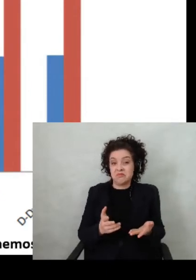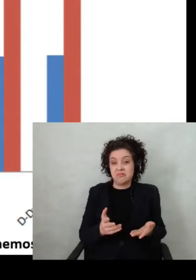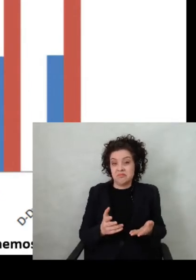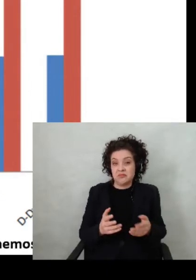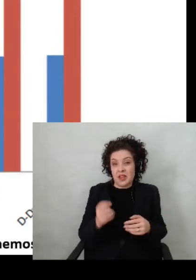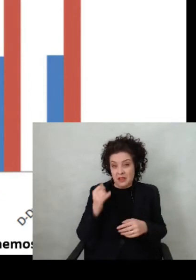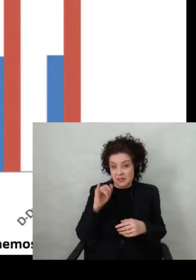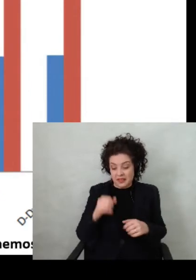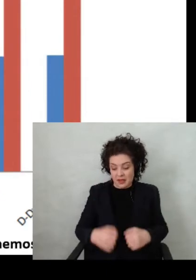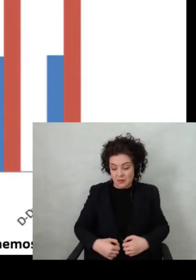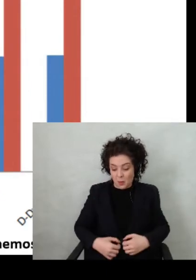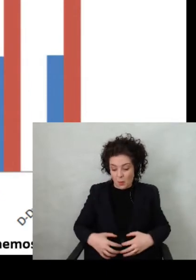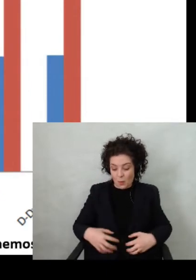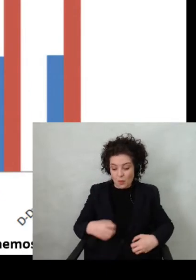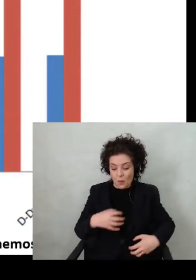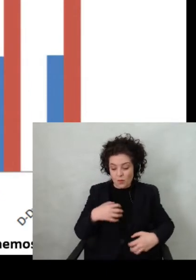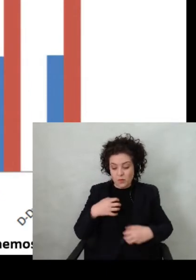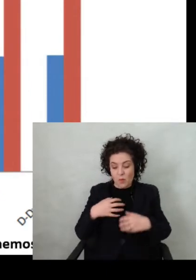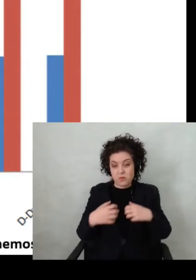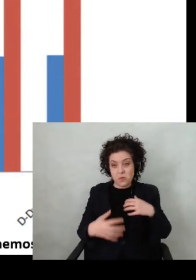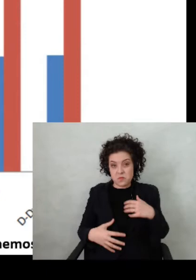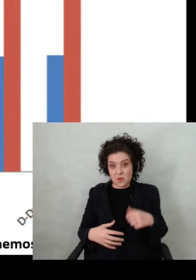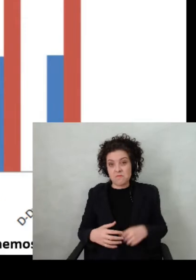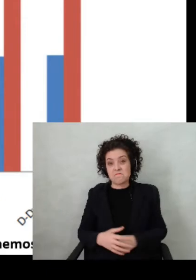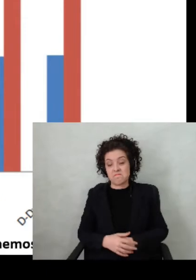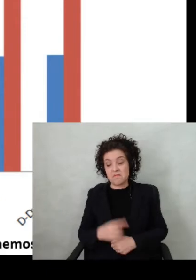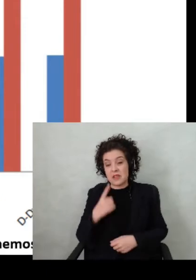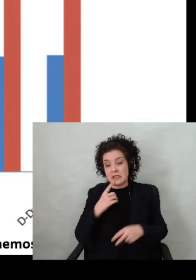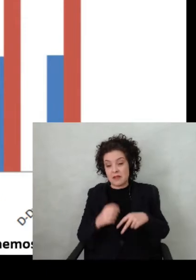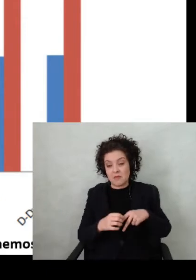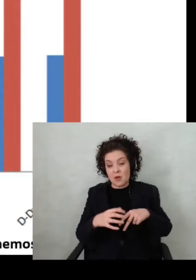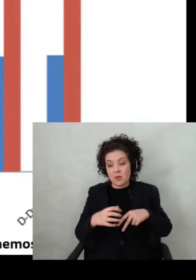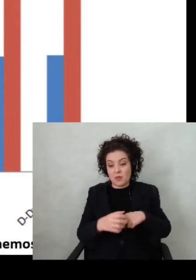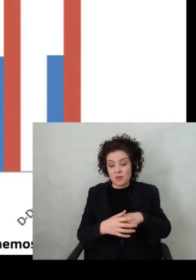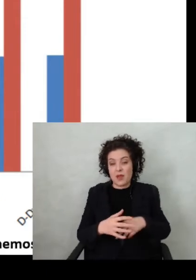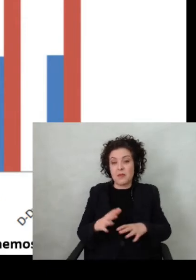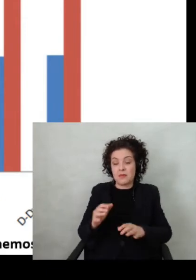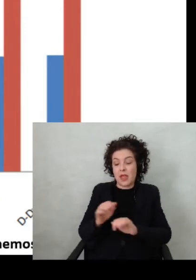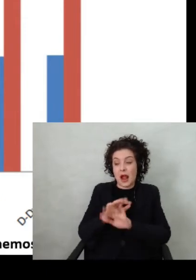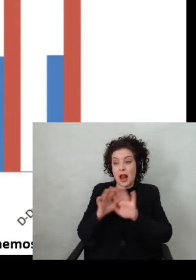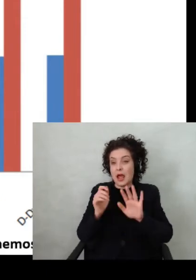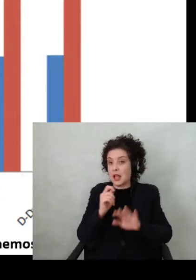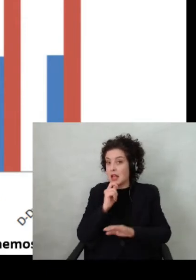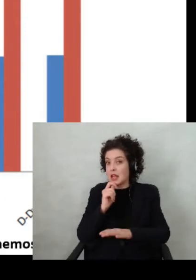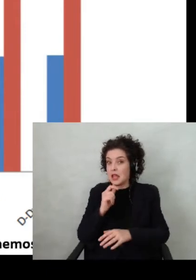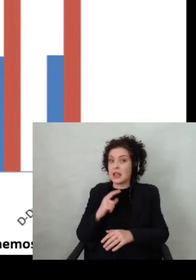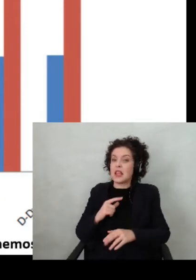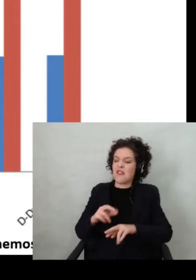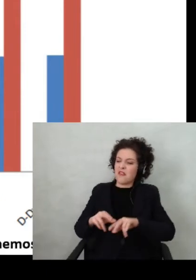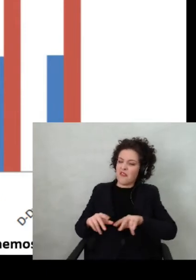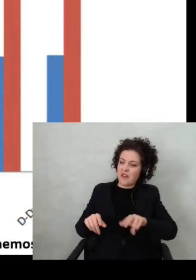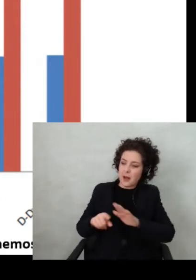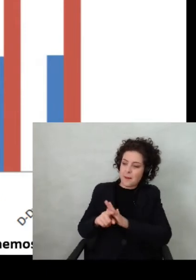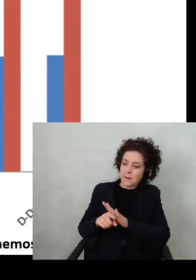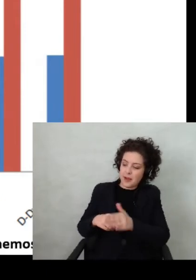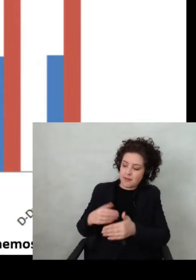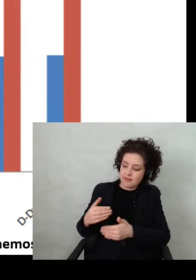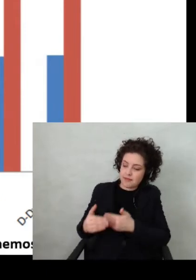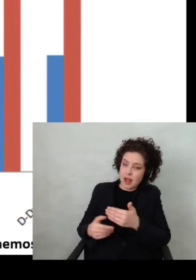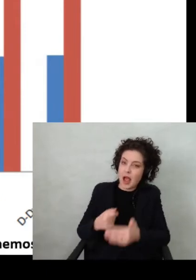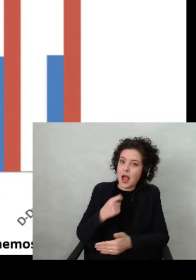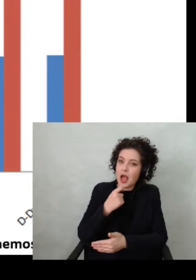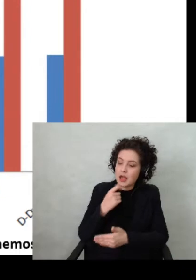Covid-19? Essa é uma dúvida que não está esclarecida. Existem vários estudos, ensaios clínicos randomizados em